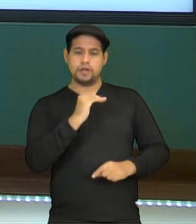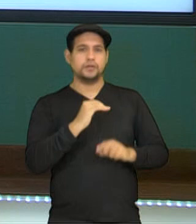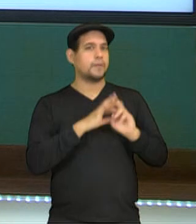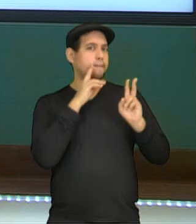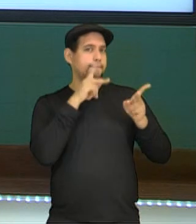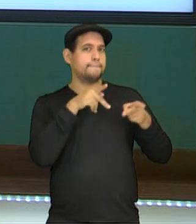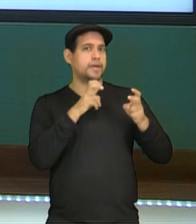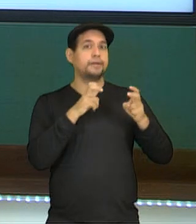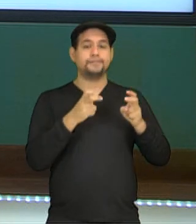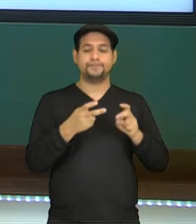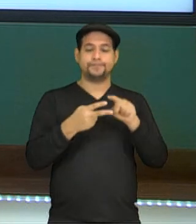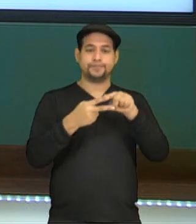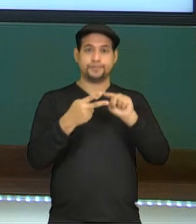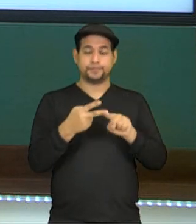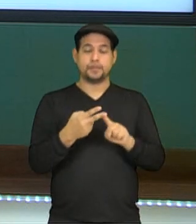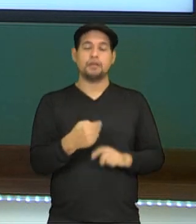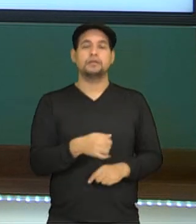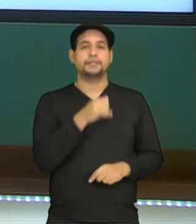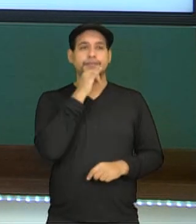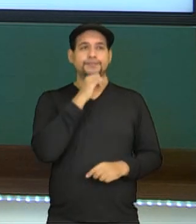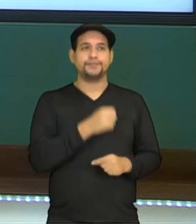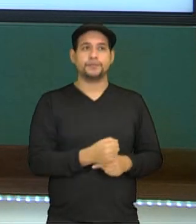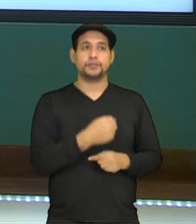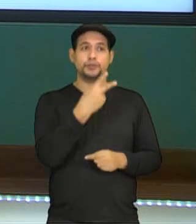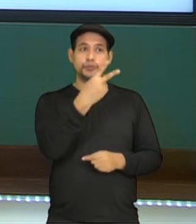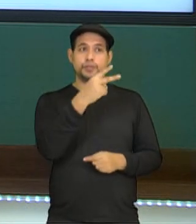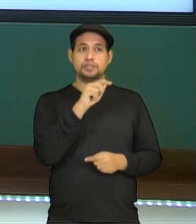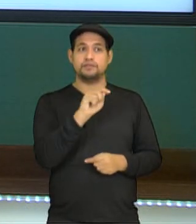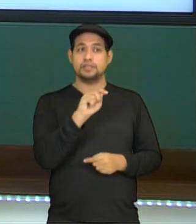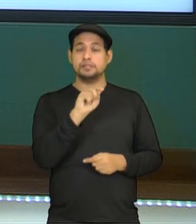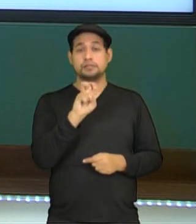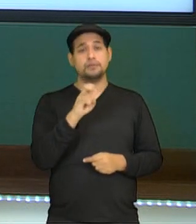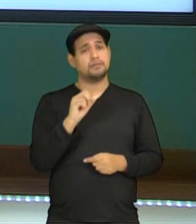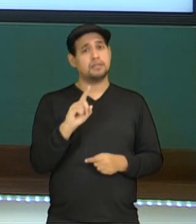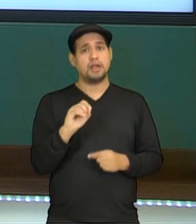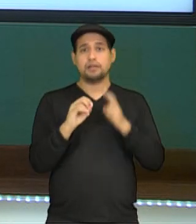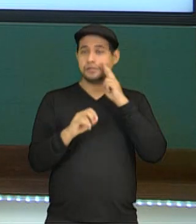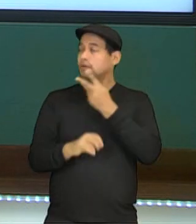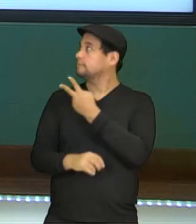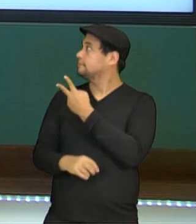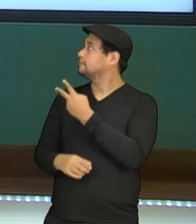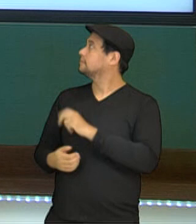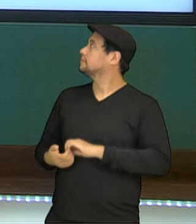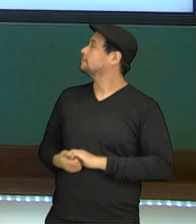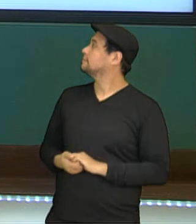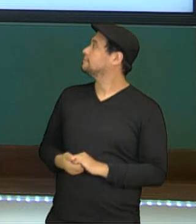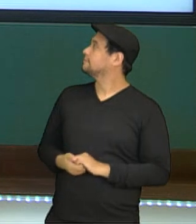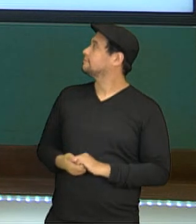só, por 2, 2 vezes 5, 10, 2 vezes 6, 12.